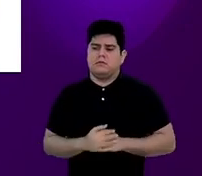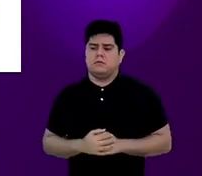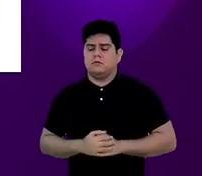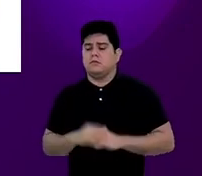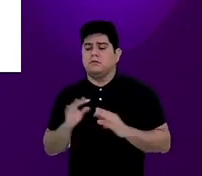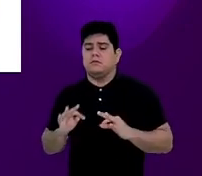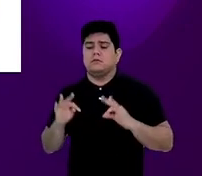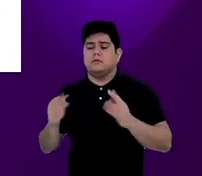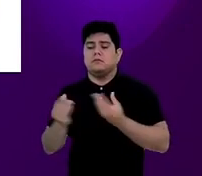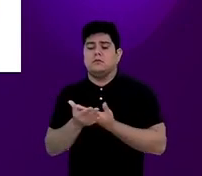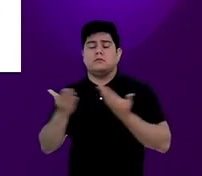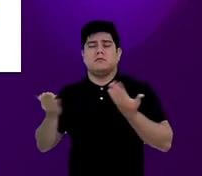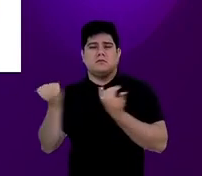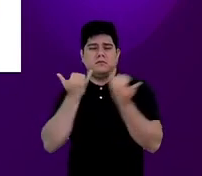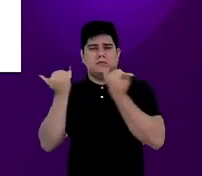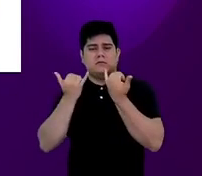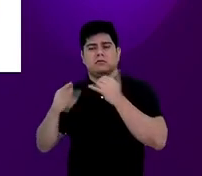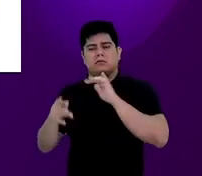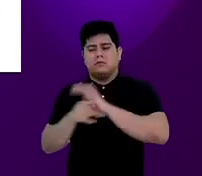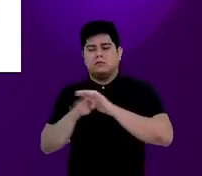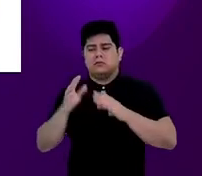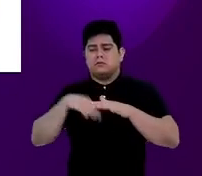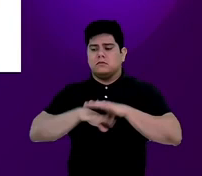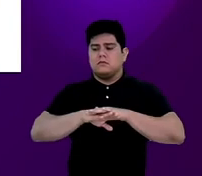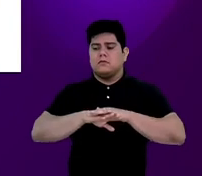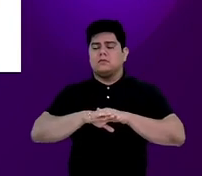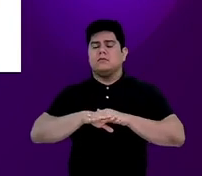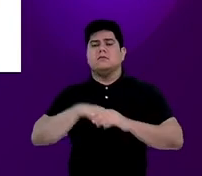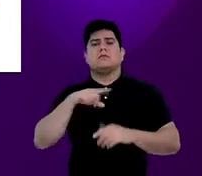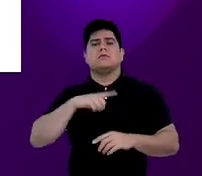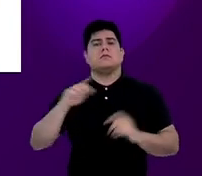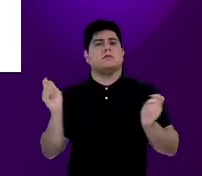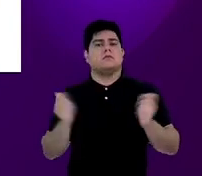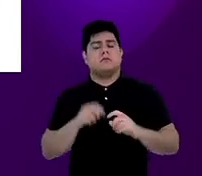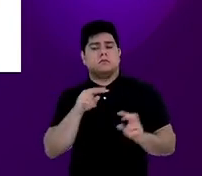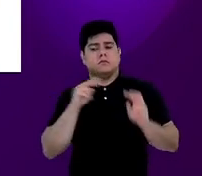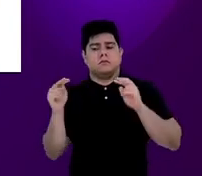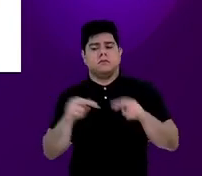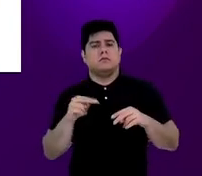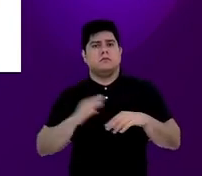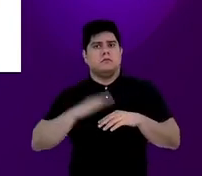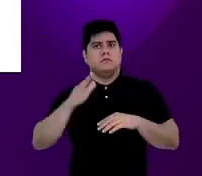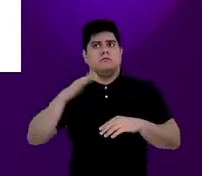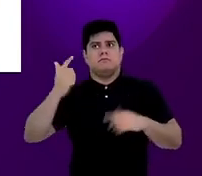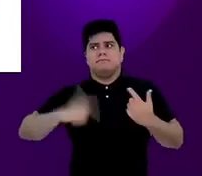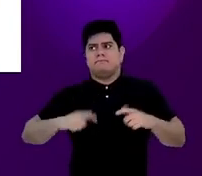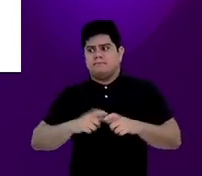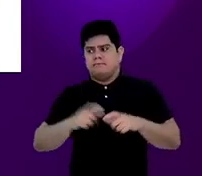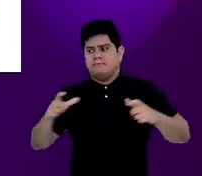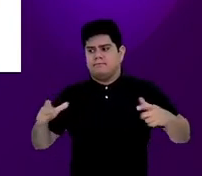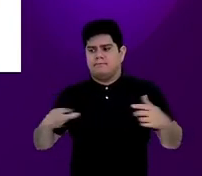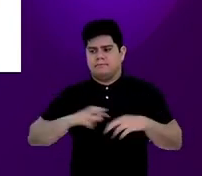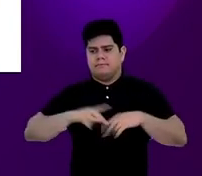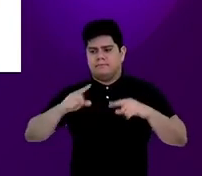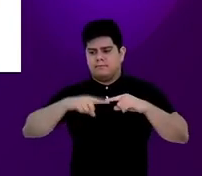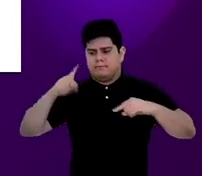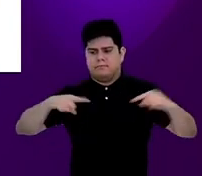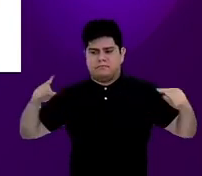Todas essas informações são armazenadas, a possibilidade de visão é cada vez maior em diversos comprimentos de onda, na